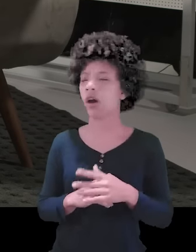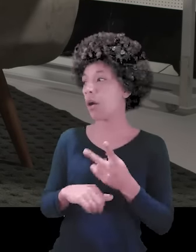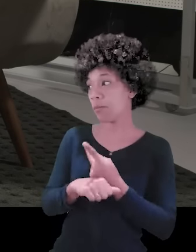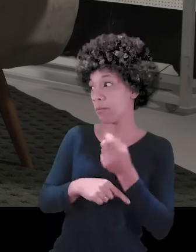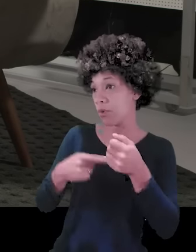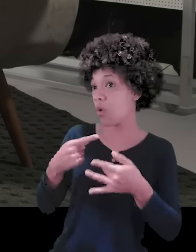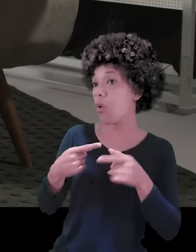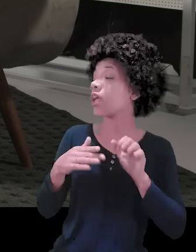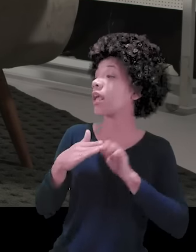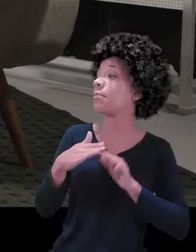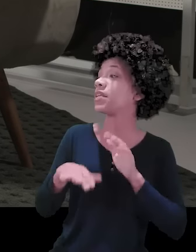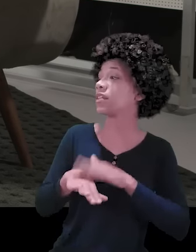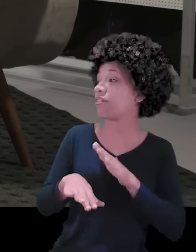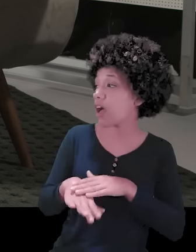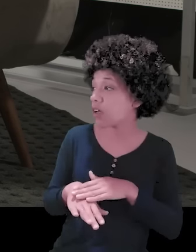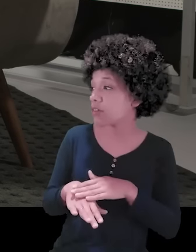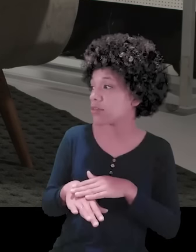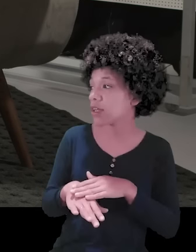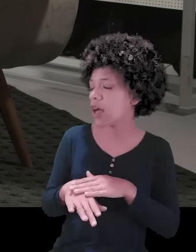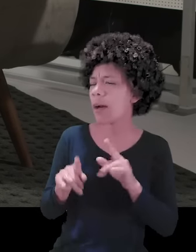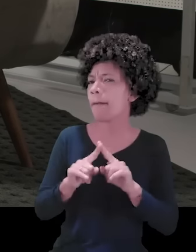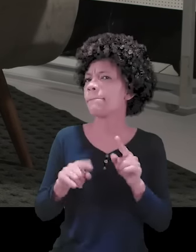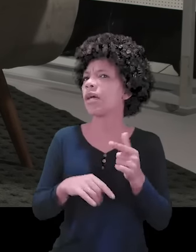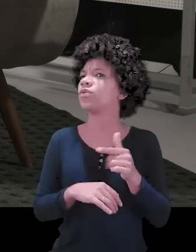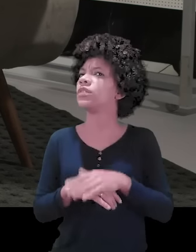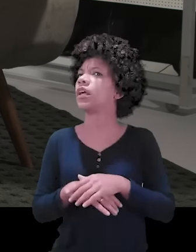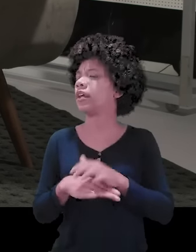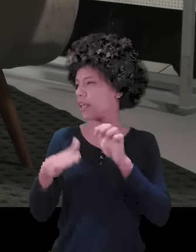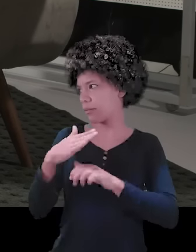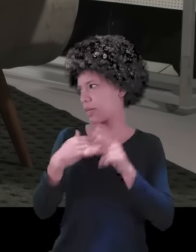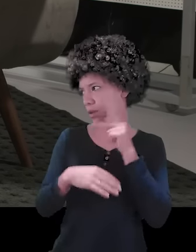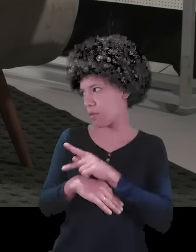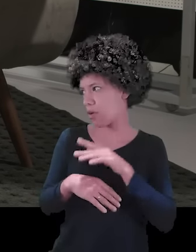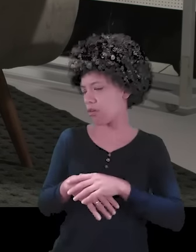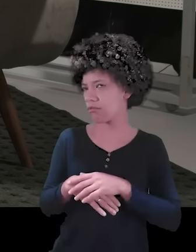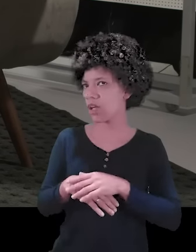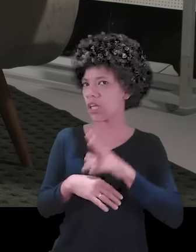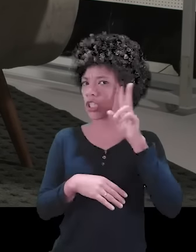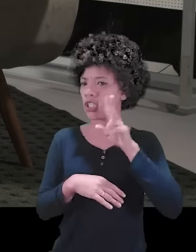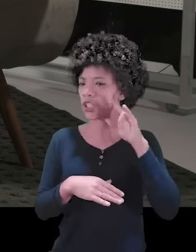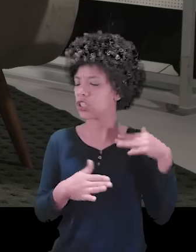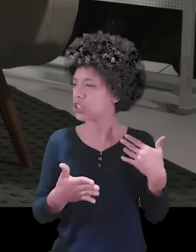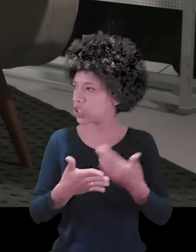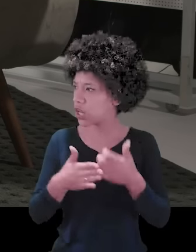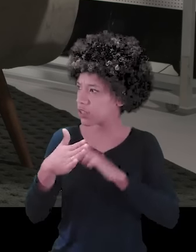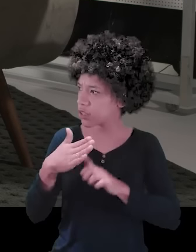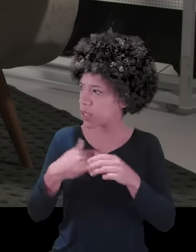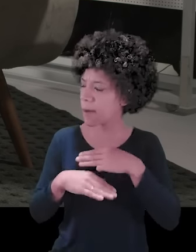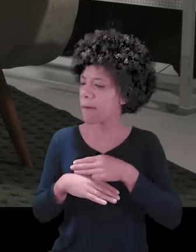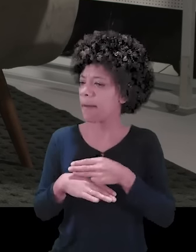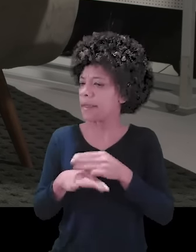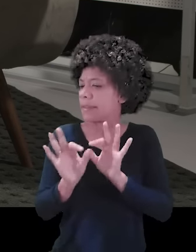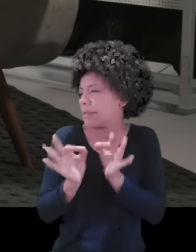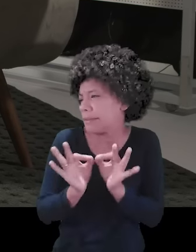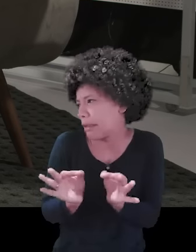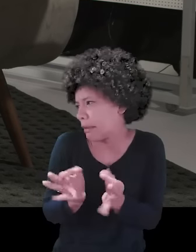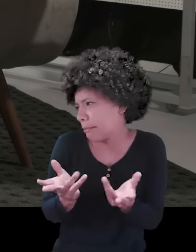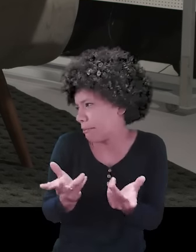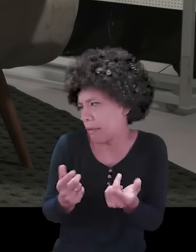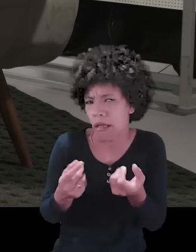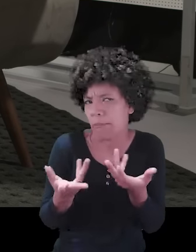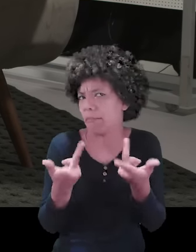menino procurar no Google o que que essa empresa faz que a mesmo assim não tem preço aqui a gente tá vendo história de empresas megalomaníacas que